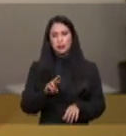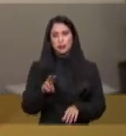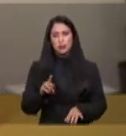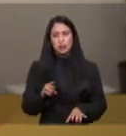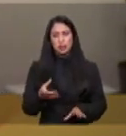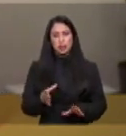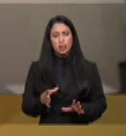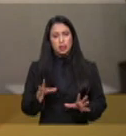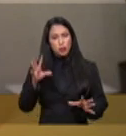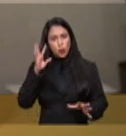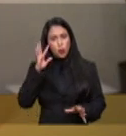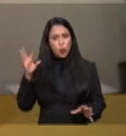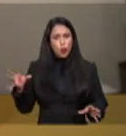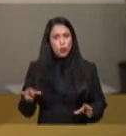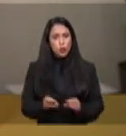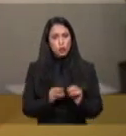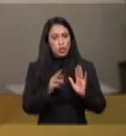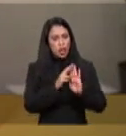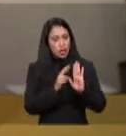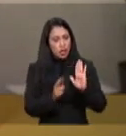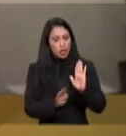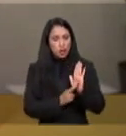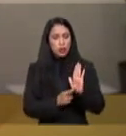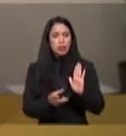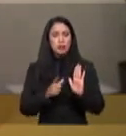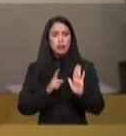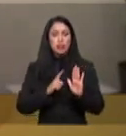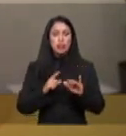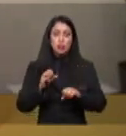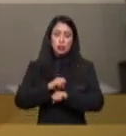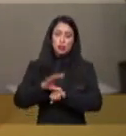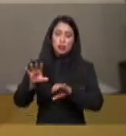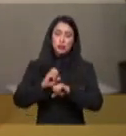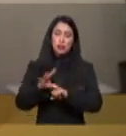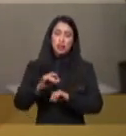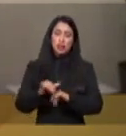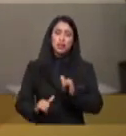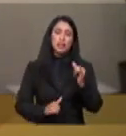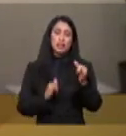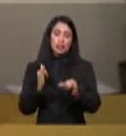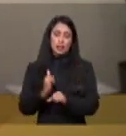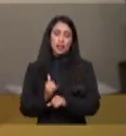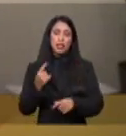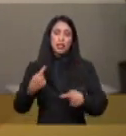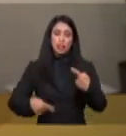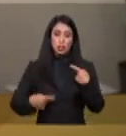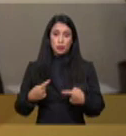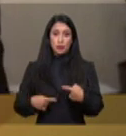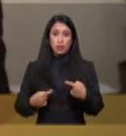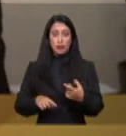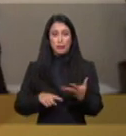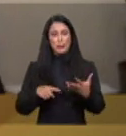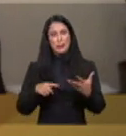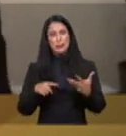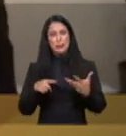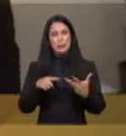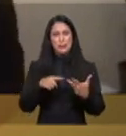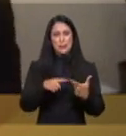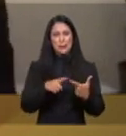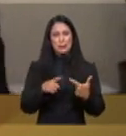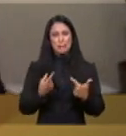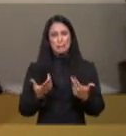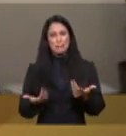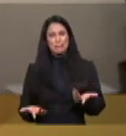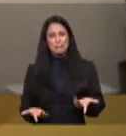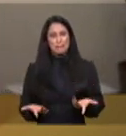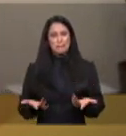um consenso quanto à regulamentação da propaganda política pela internet. Tantas são as nuances e,